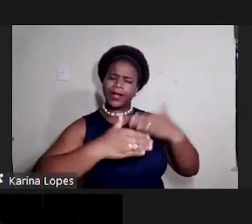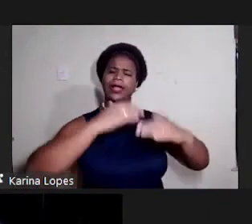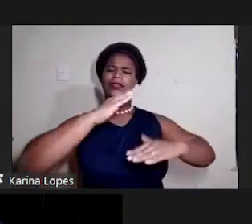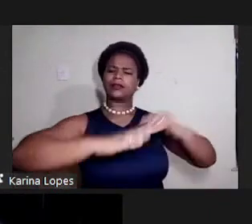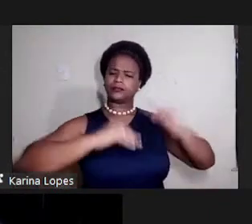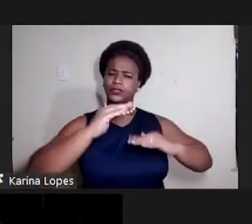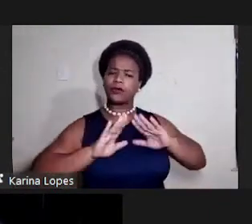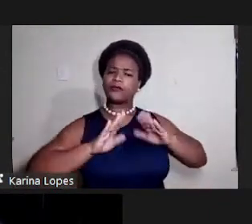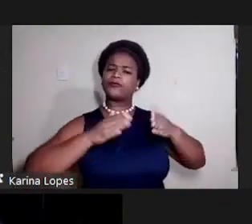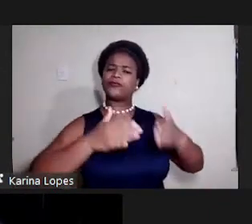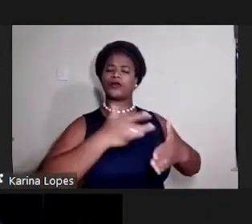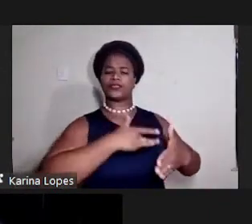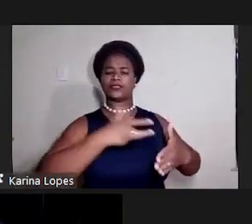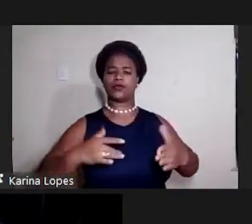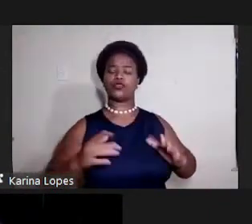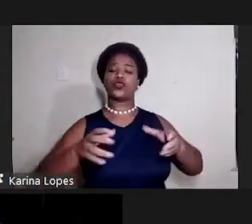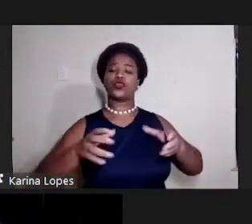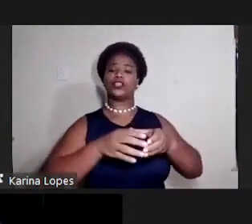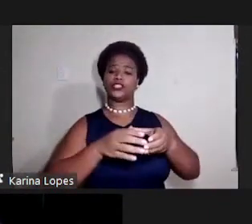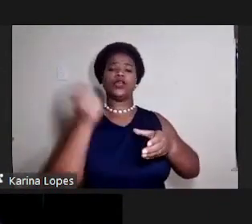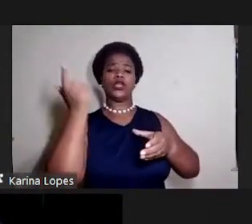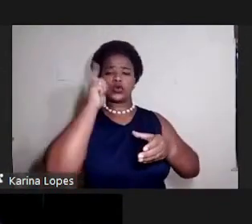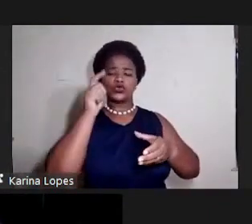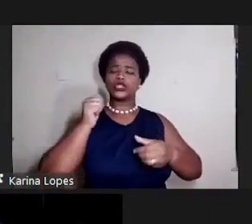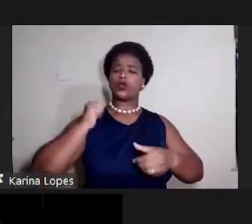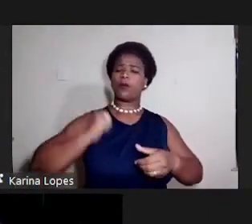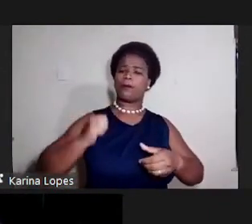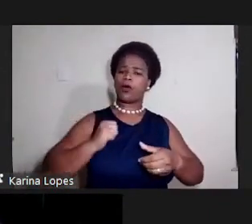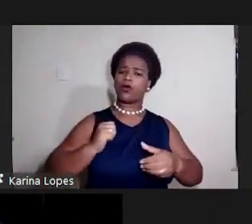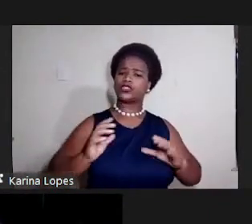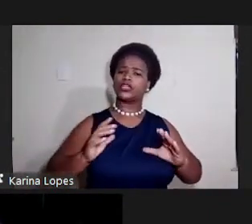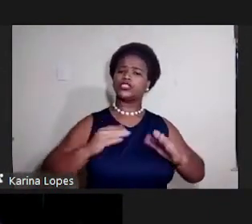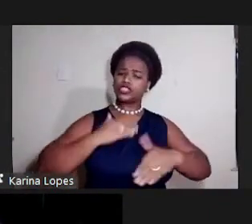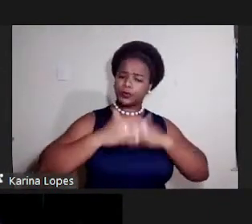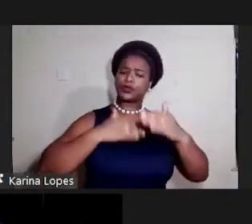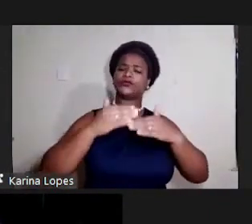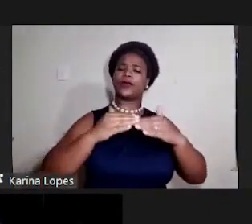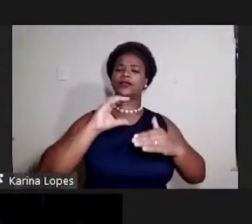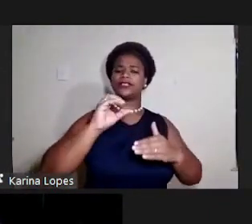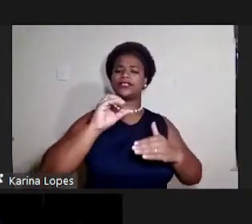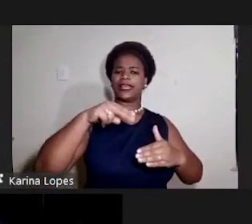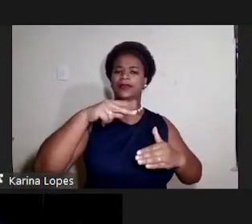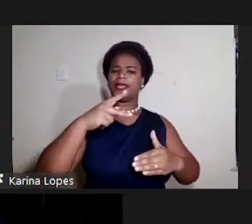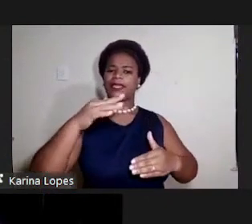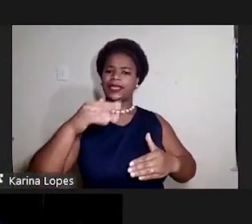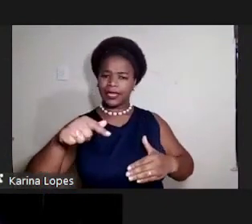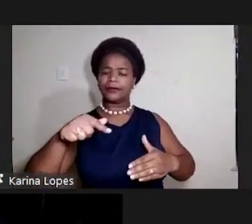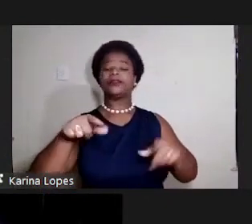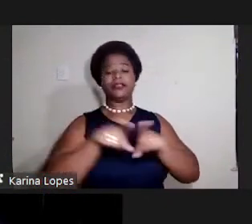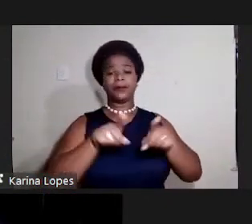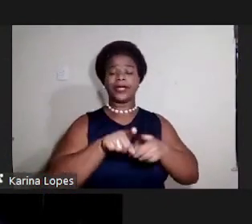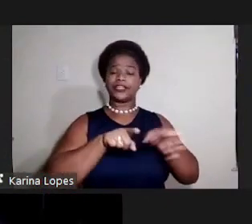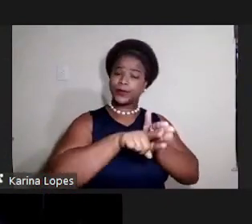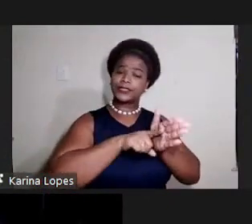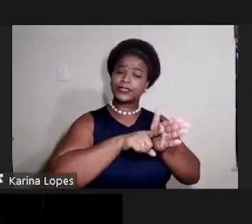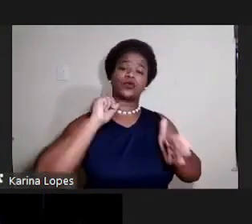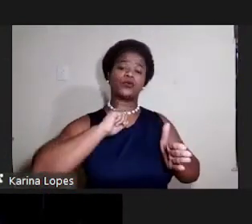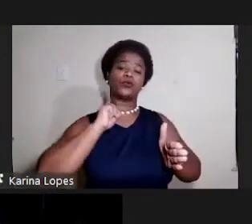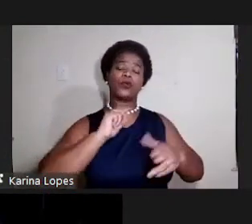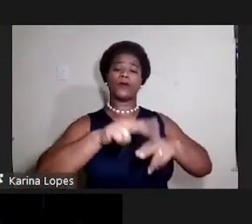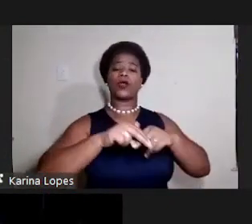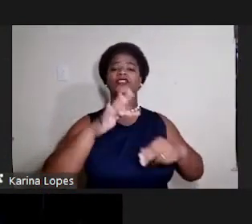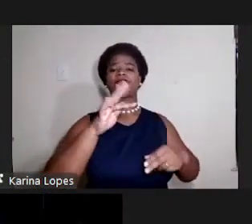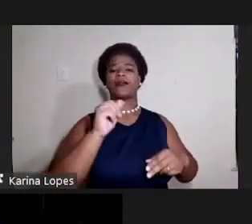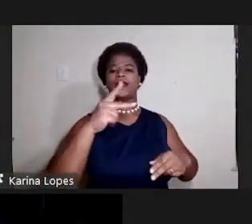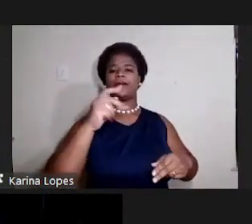rendeu bolsas de produtividade junto ao CNPq e de pesquisadora mineira pela FAPEMIG, além de inúmeros orientandos, sendo alguns